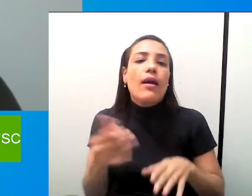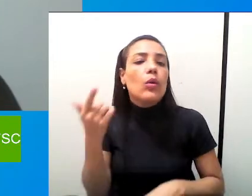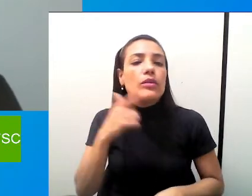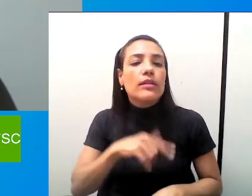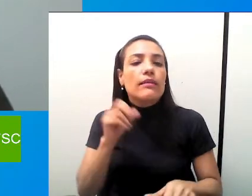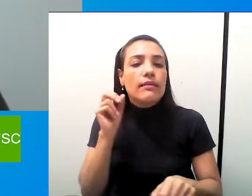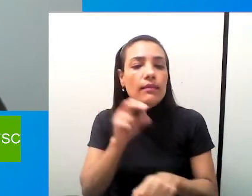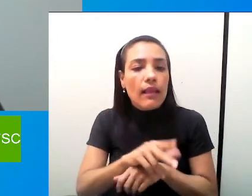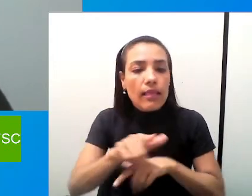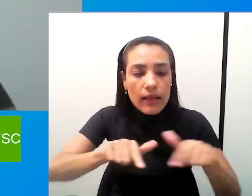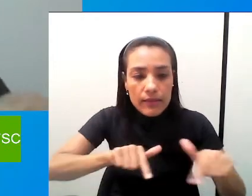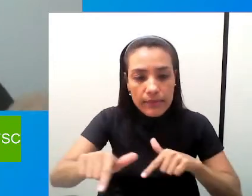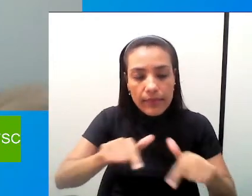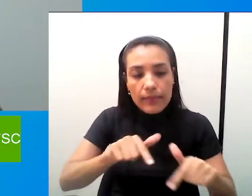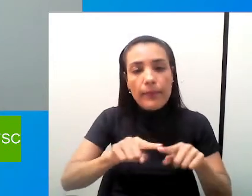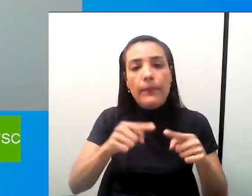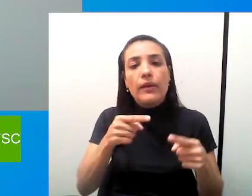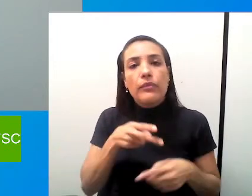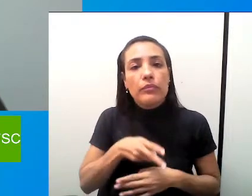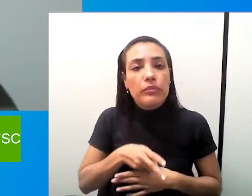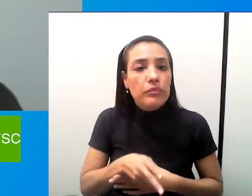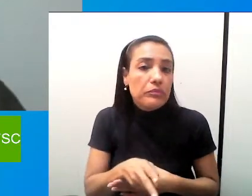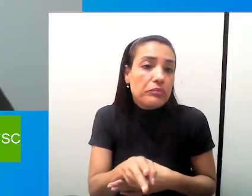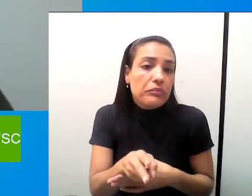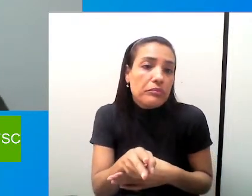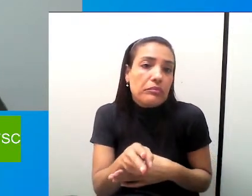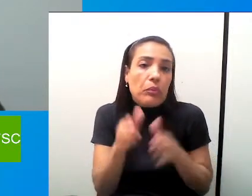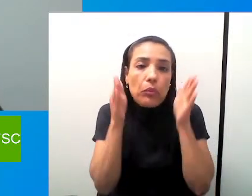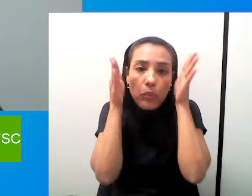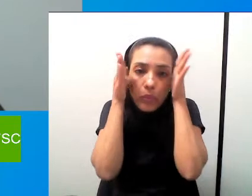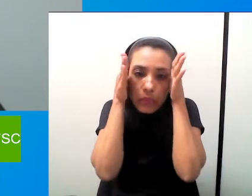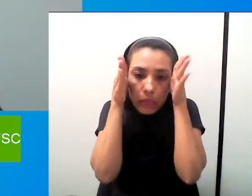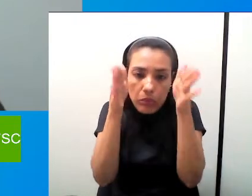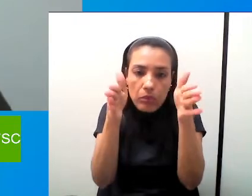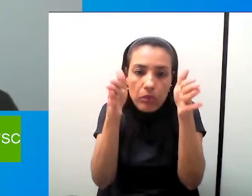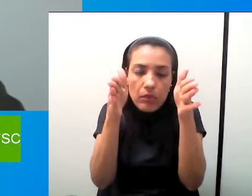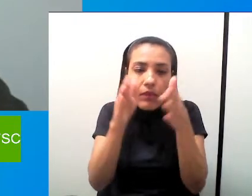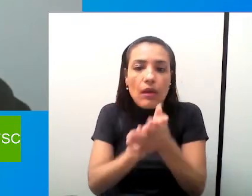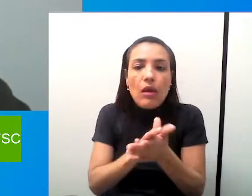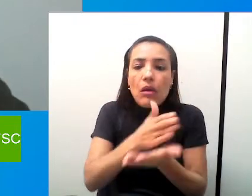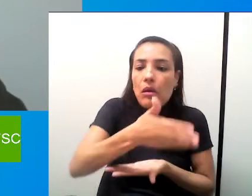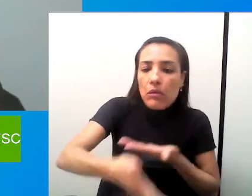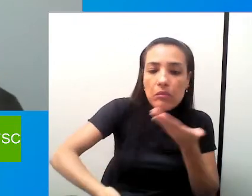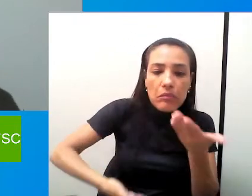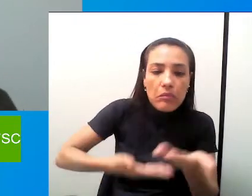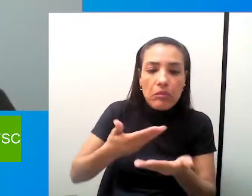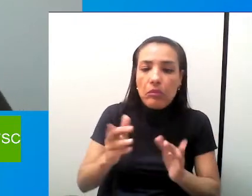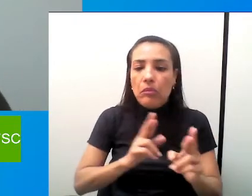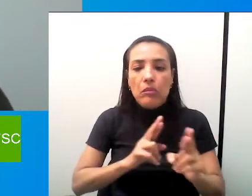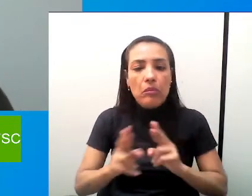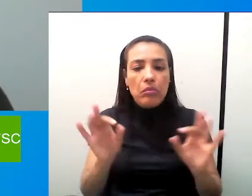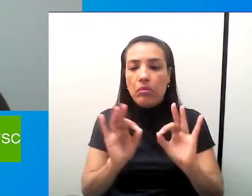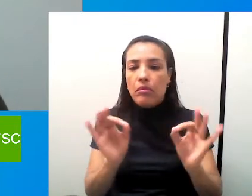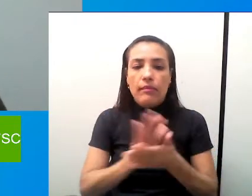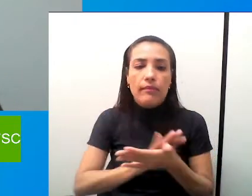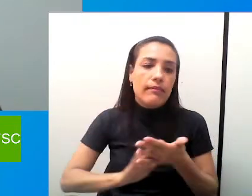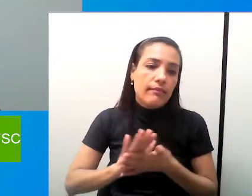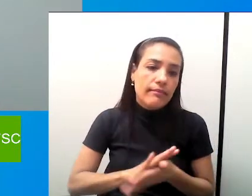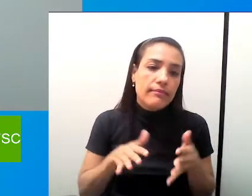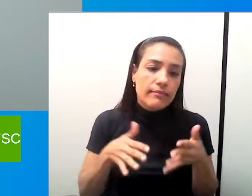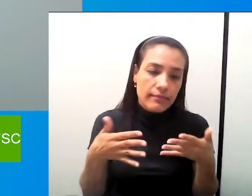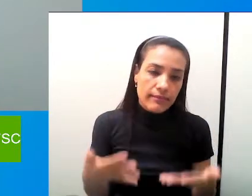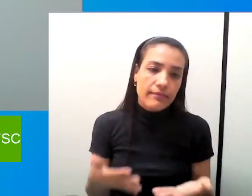trabalho, que seguem sendo um pouco umbigocêntricos e não se relacionam com a comunidade externa. Né? Então,